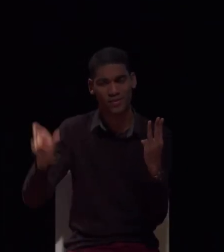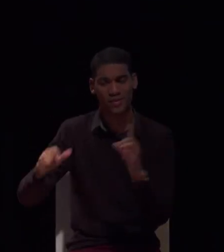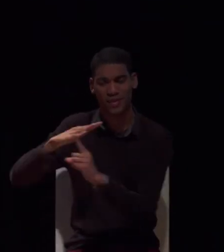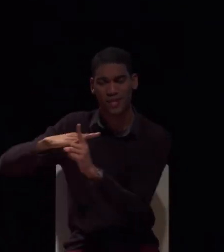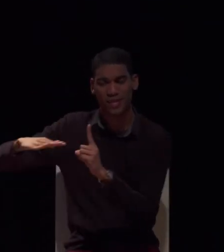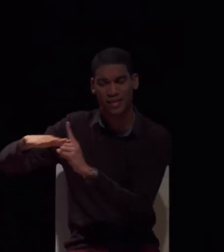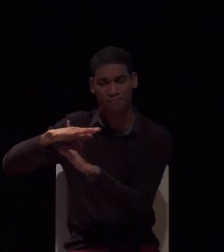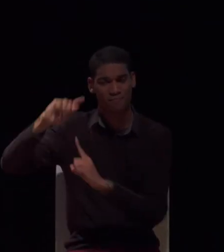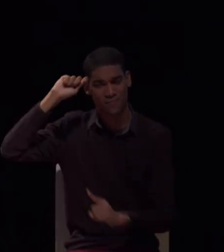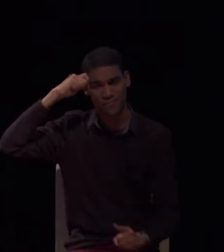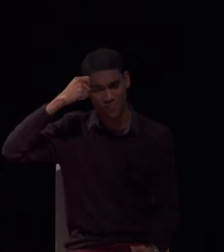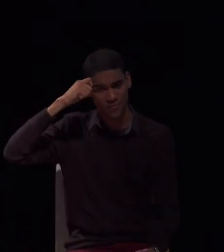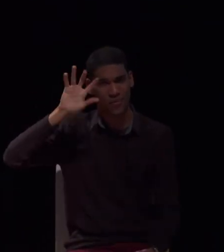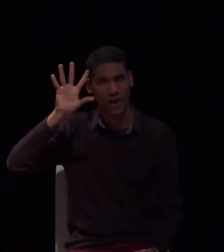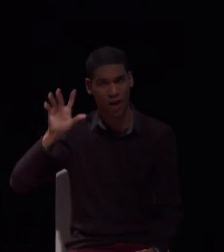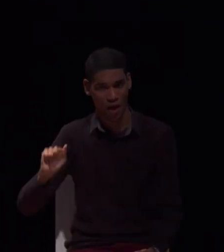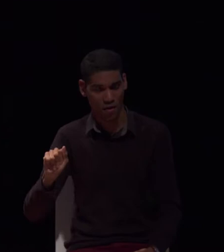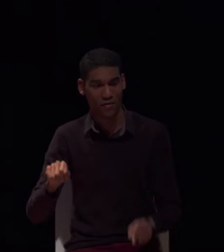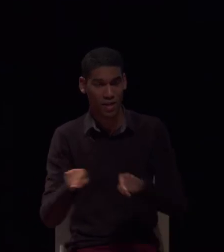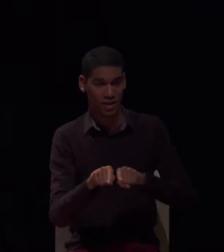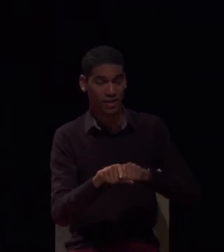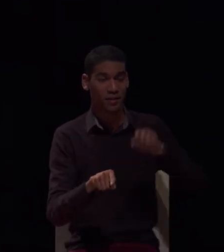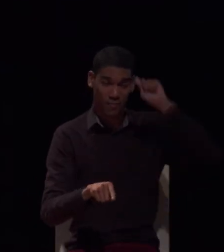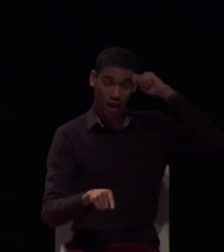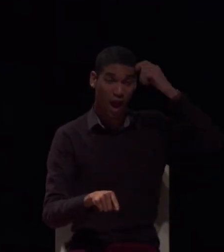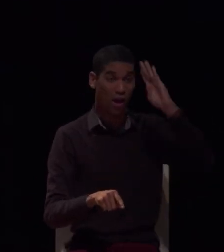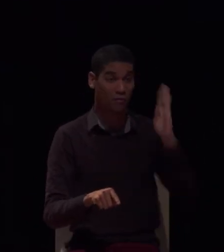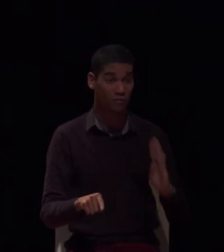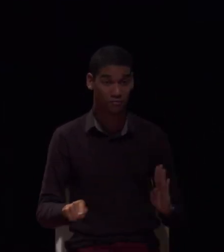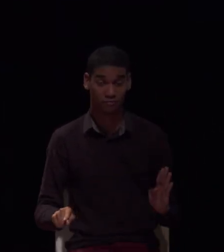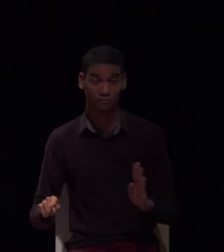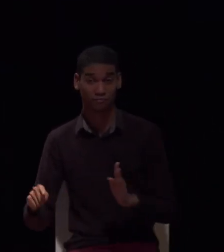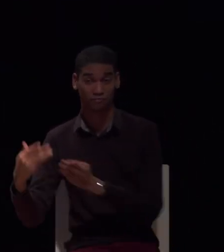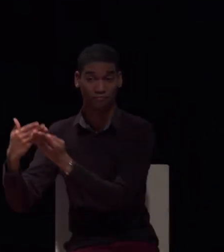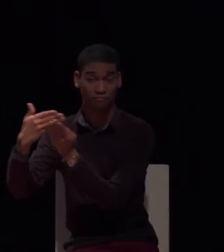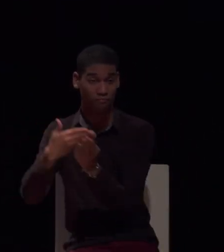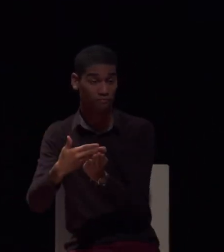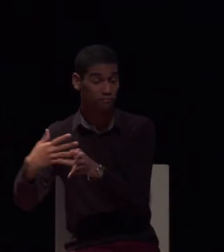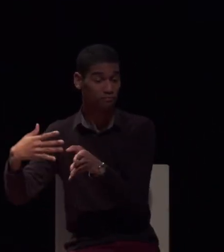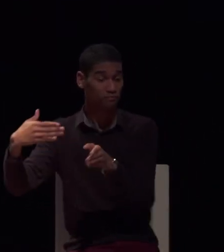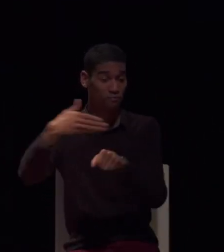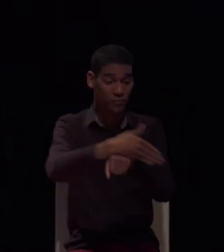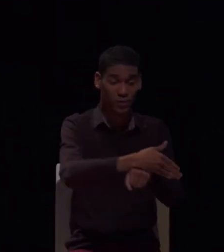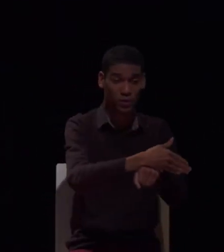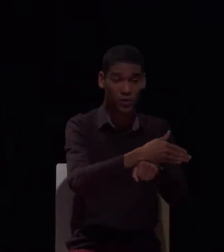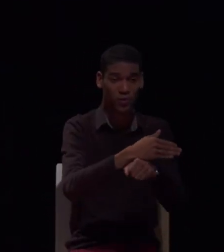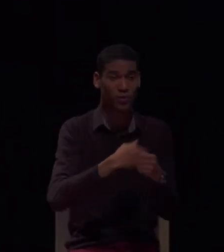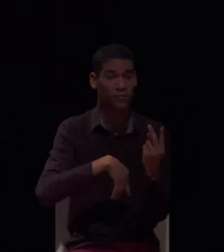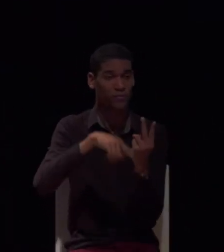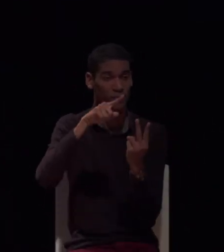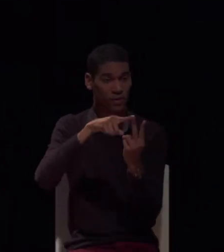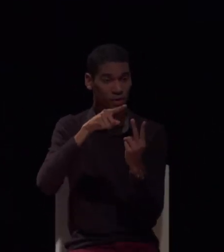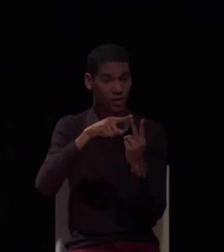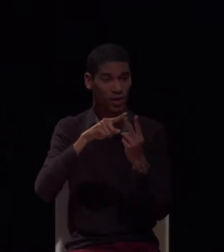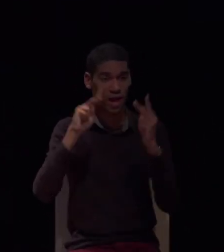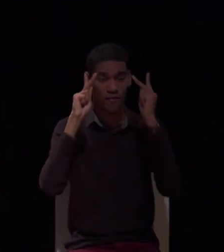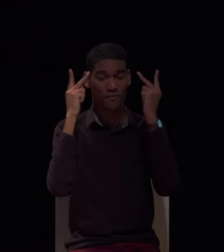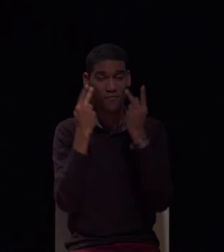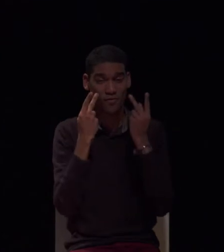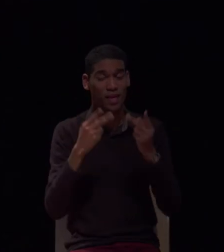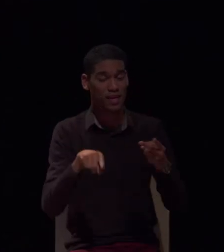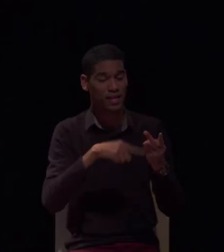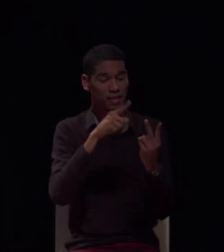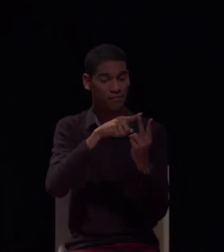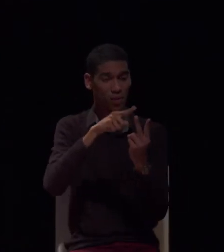africana e afro-brasileira pro brasil reconhecer que que a gente vive uma